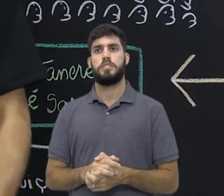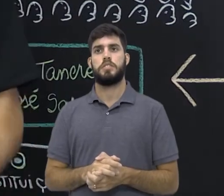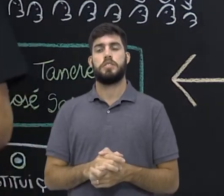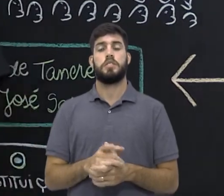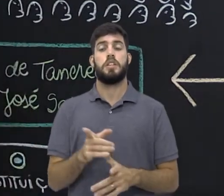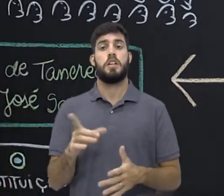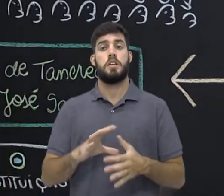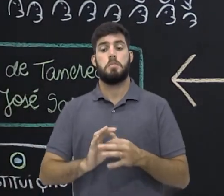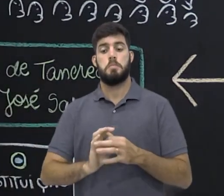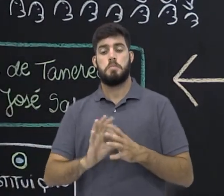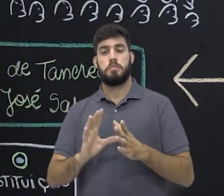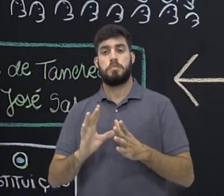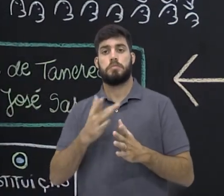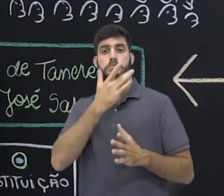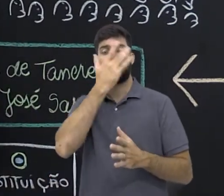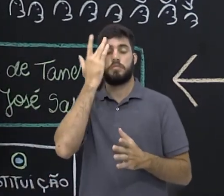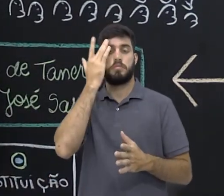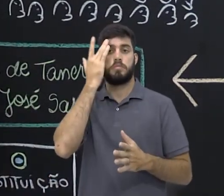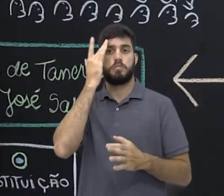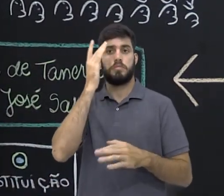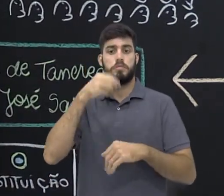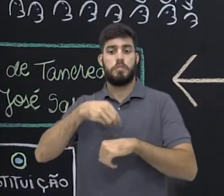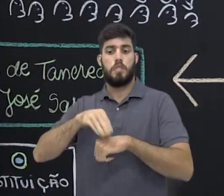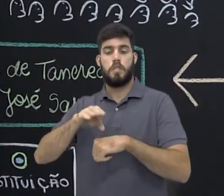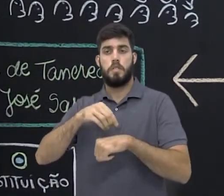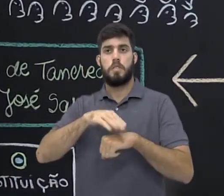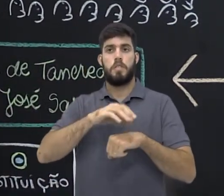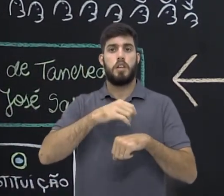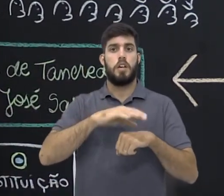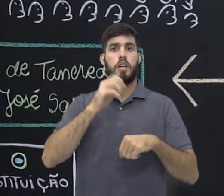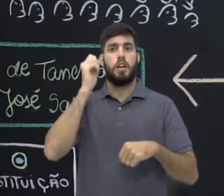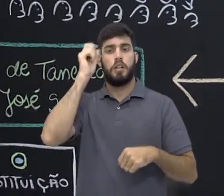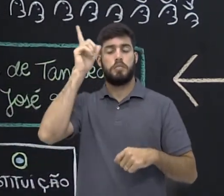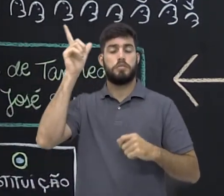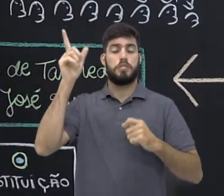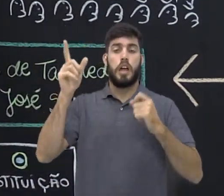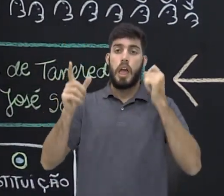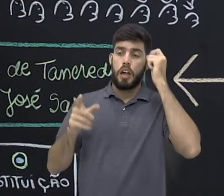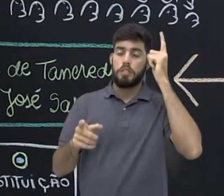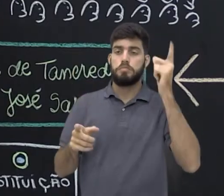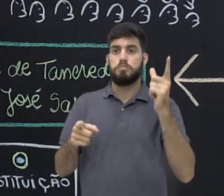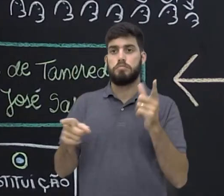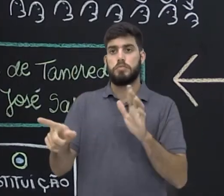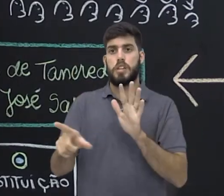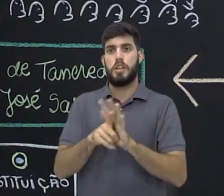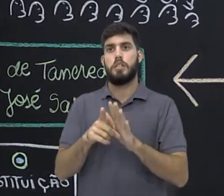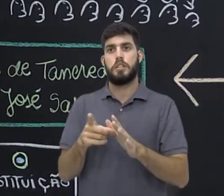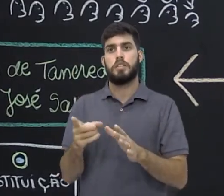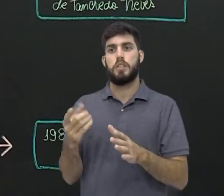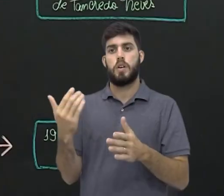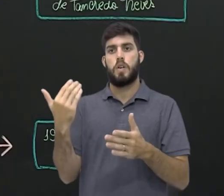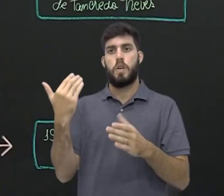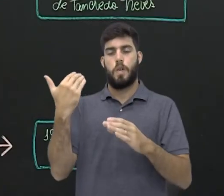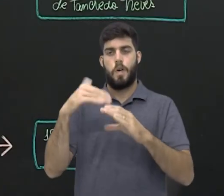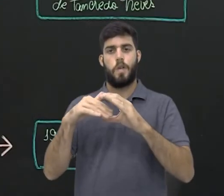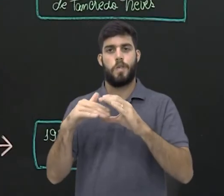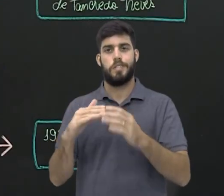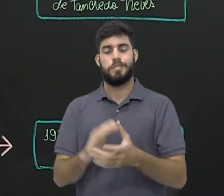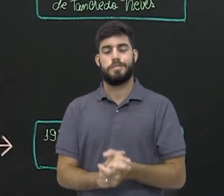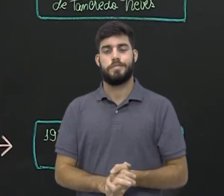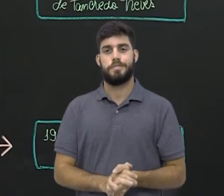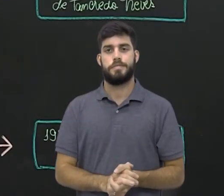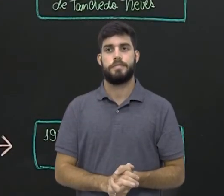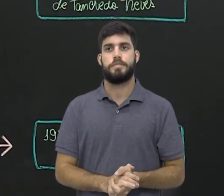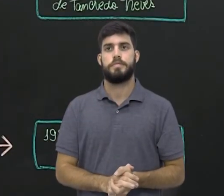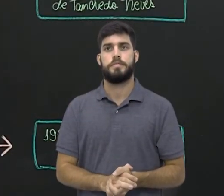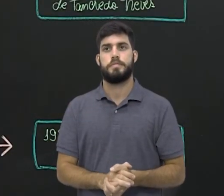Constituinte, permitia que as pessoas enviassem emendas e ideias de lei para serem colocadas na Constituição. Então esse foi um momento